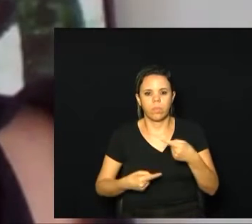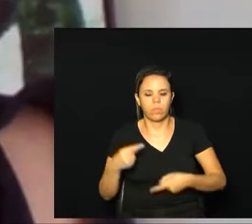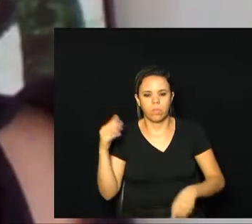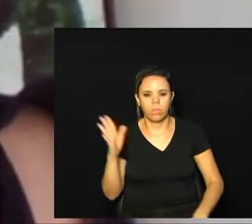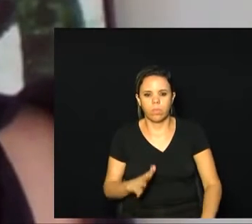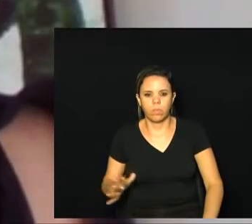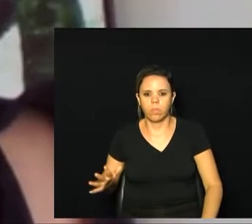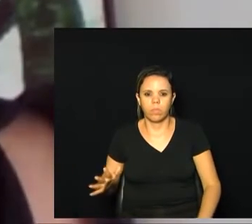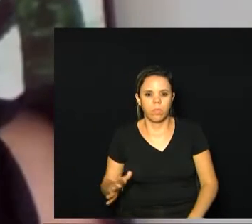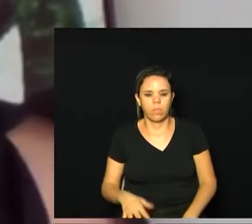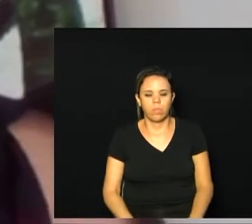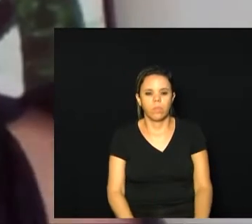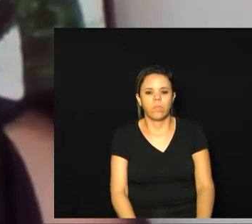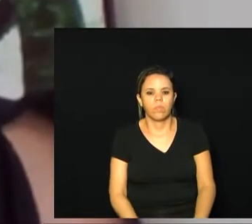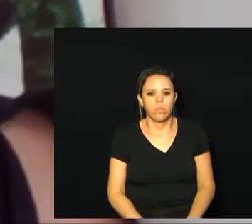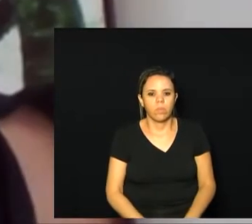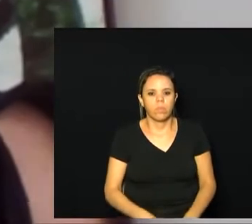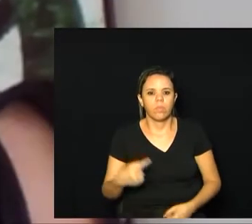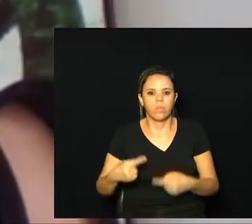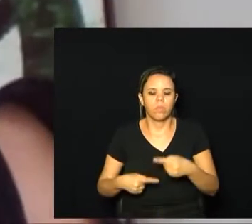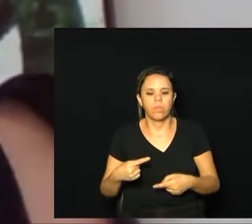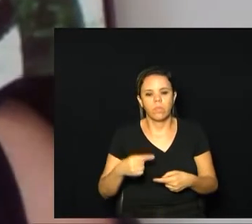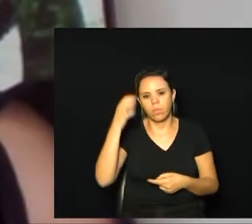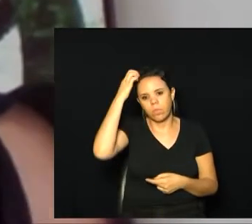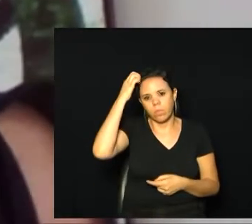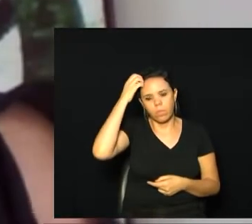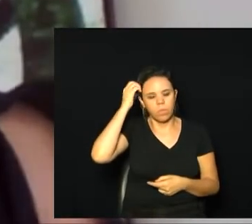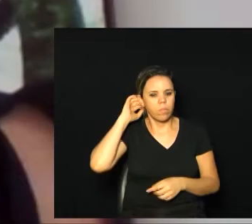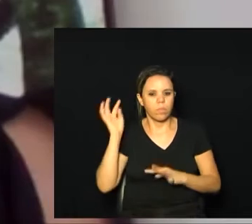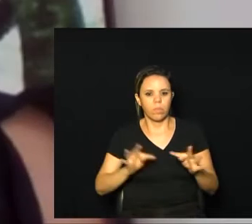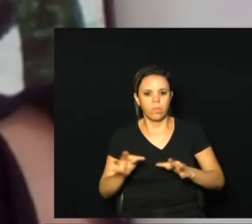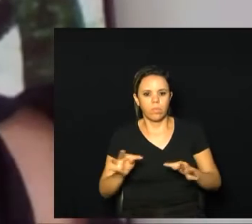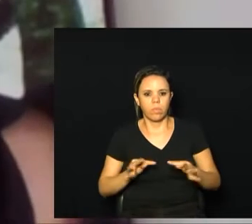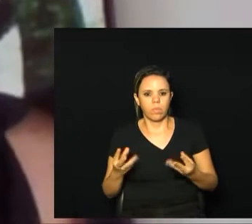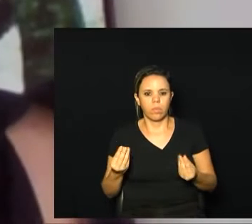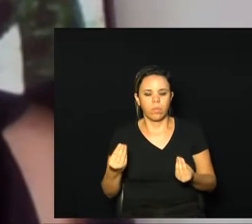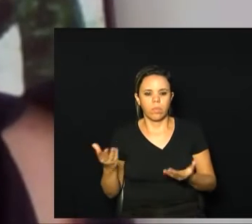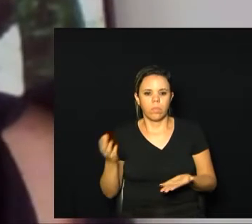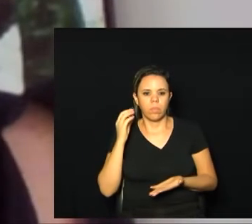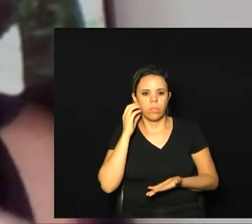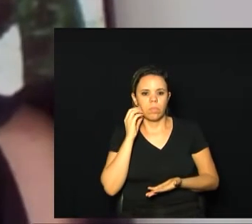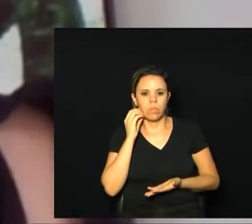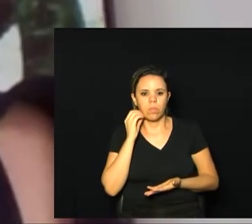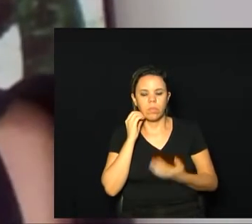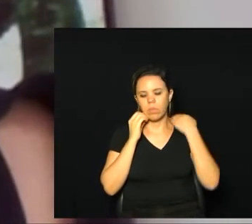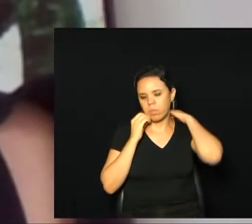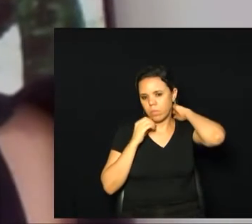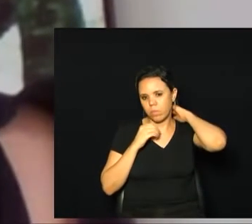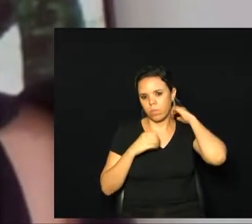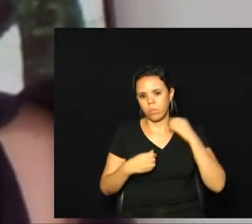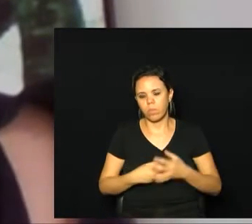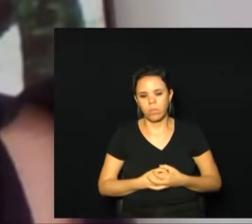de Resíduos Sólidos, né? Porque a Política Nacional de Resíduos Sólidos, ela trata muito dessa questão do manejo